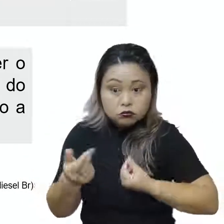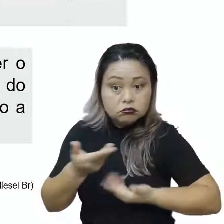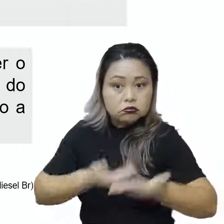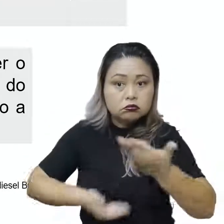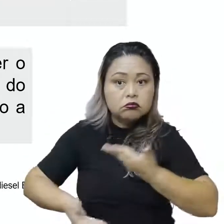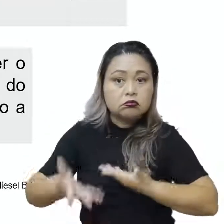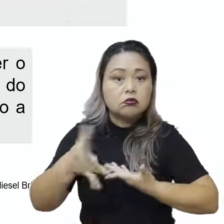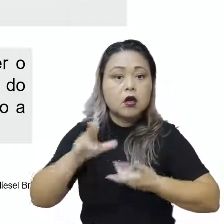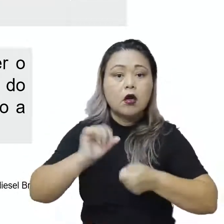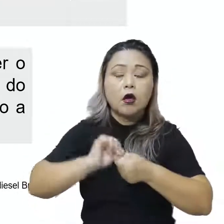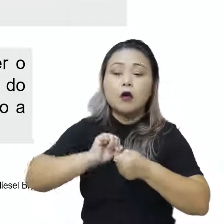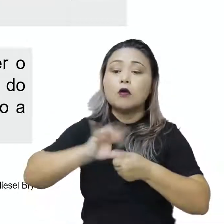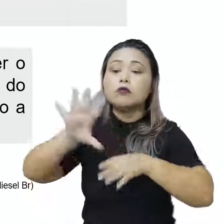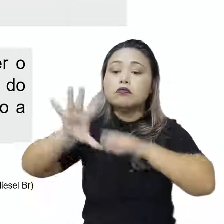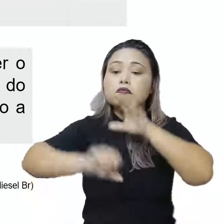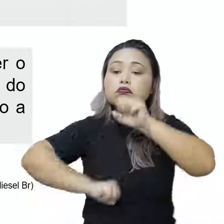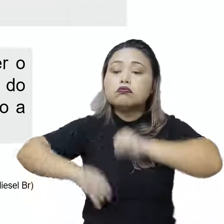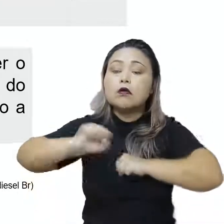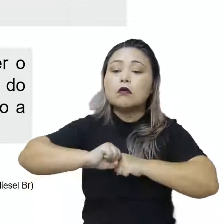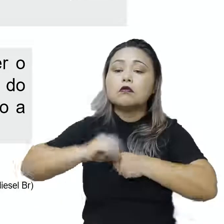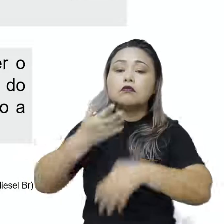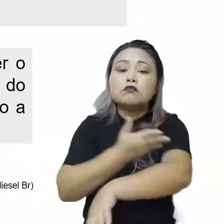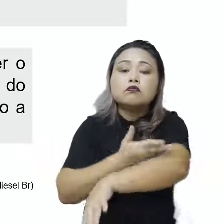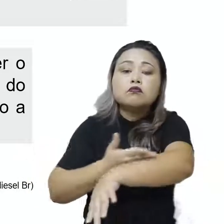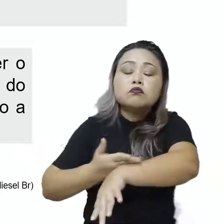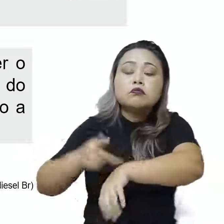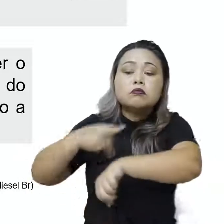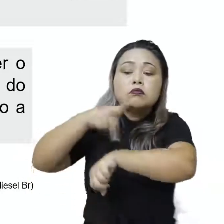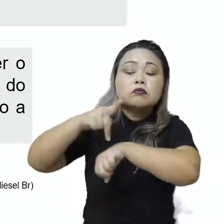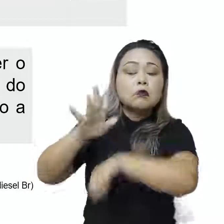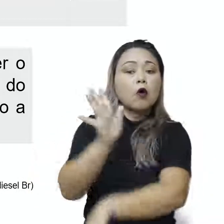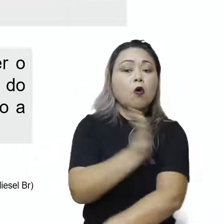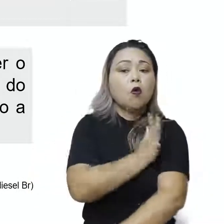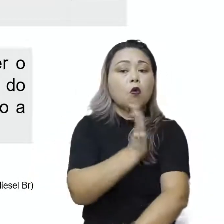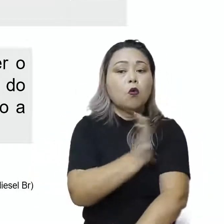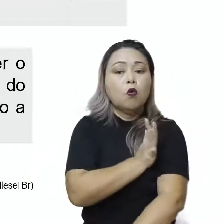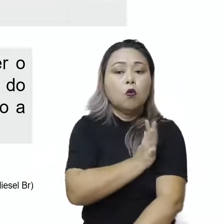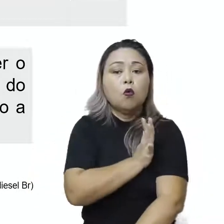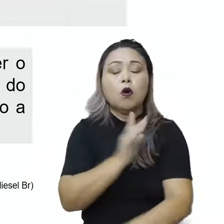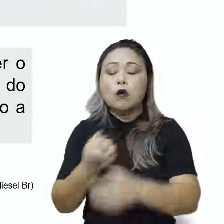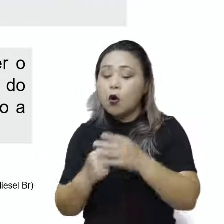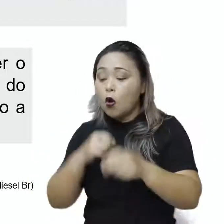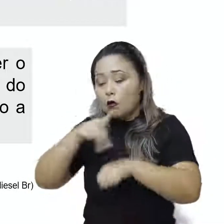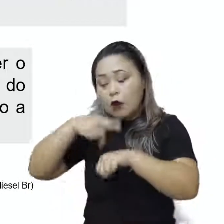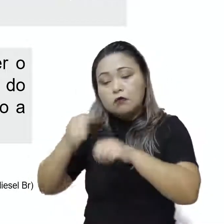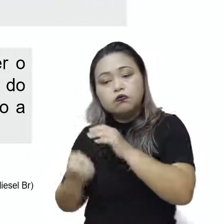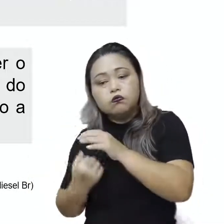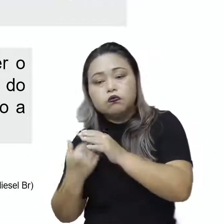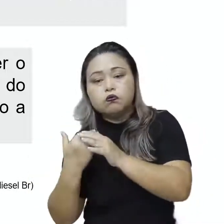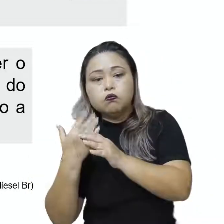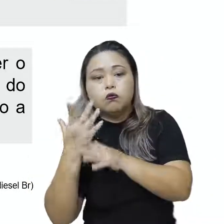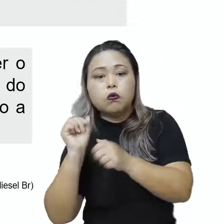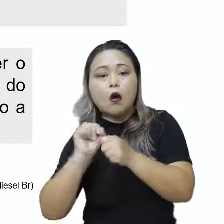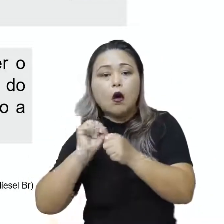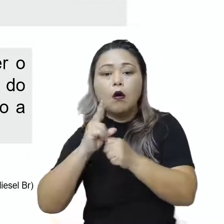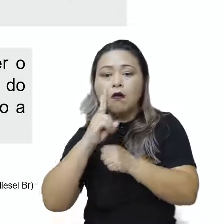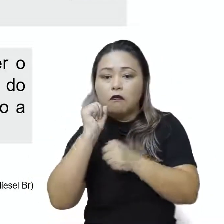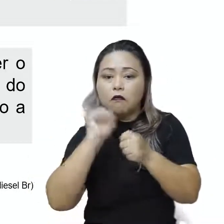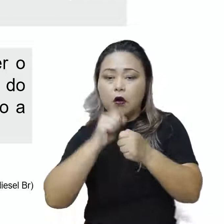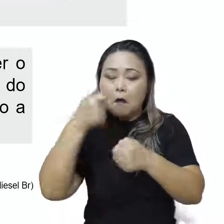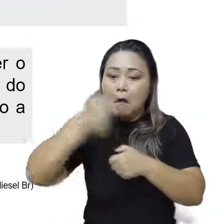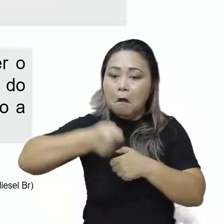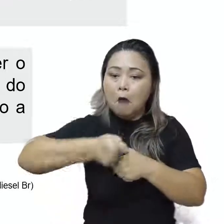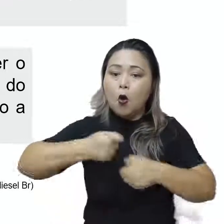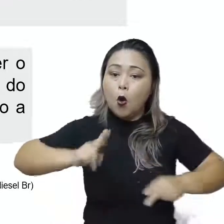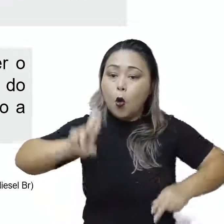e a assimilação de costumes de países ricos pelos emergentes provoca uma forte pressão de consumo energético, que é